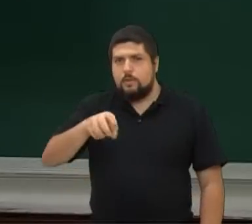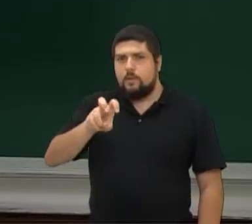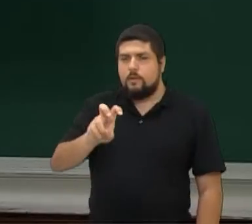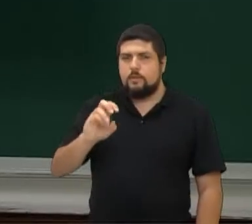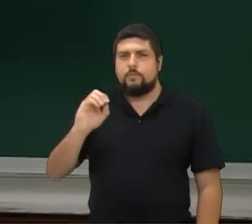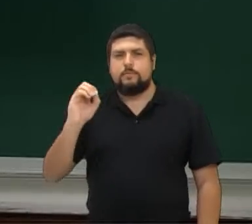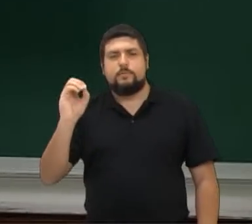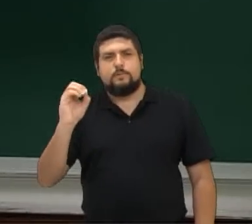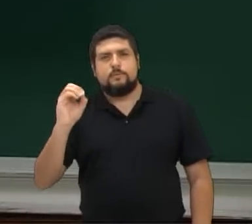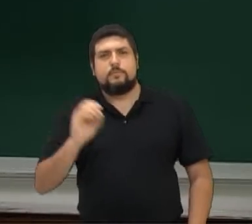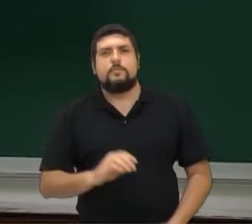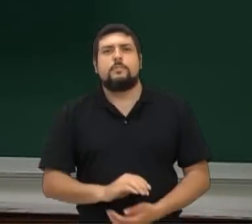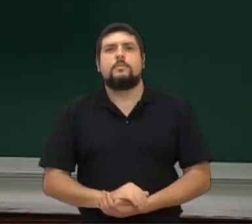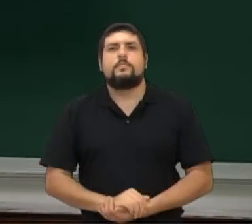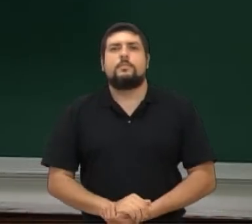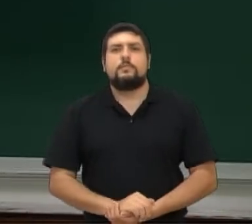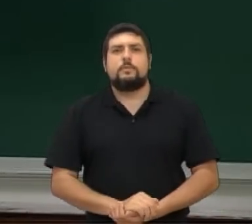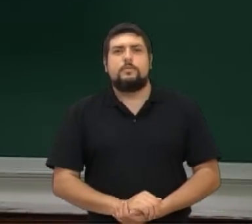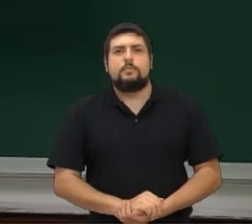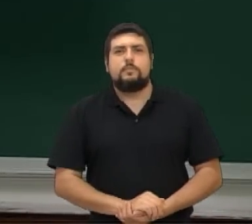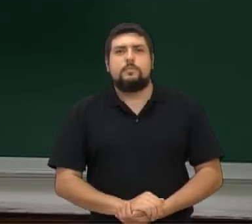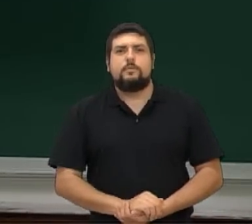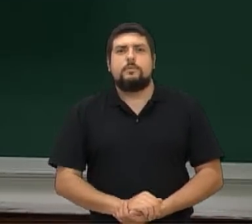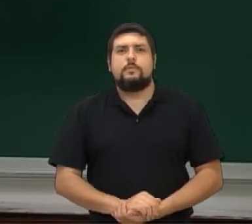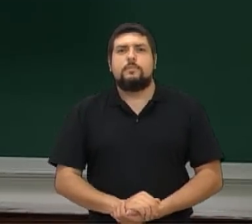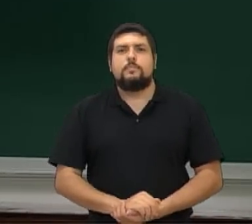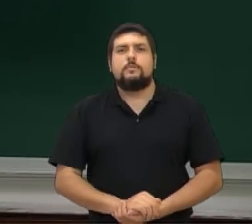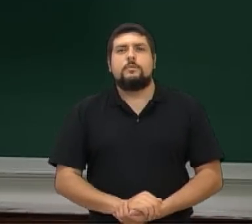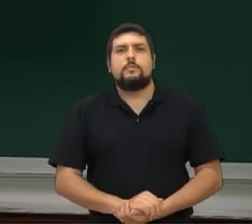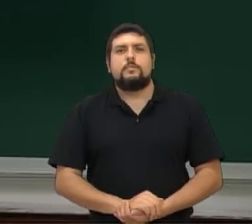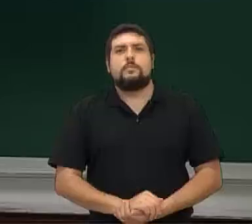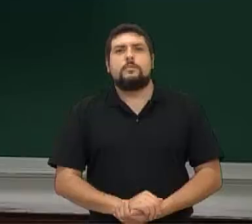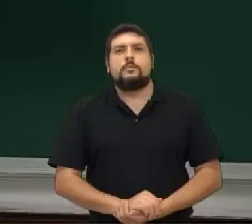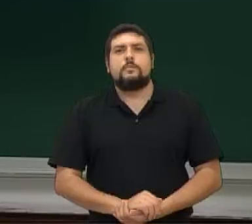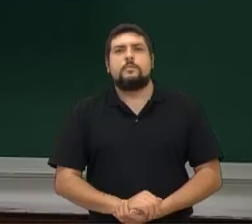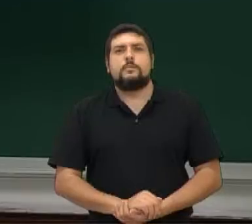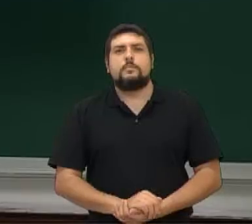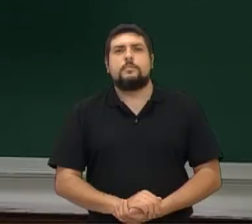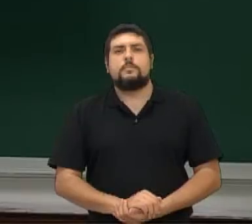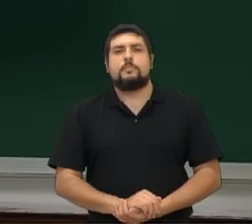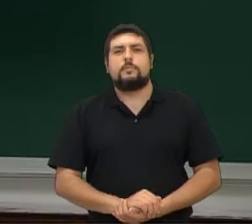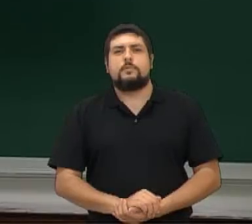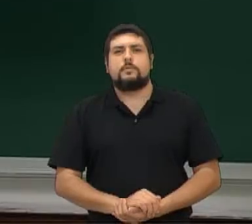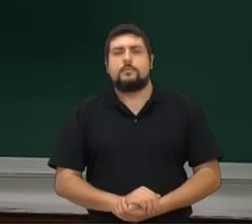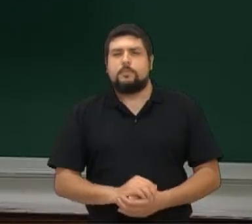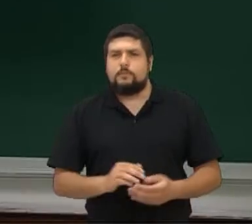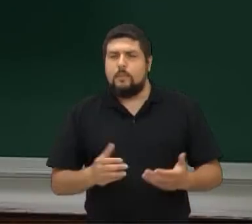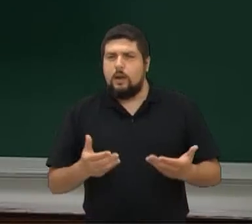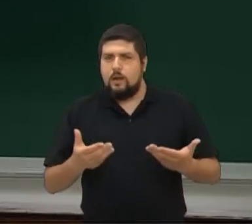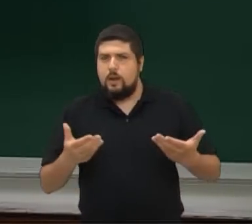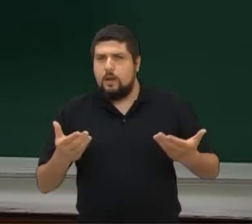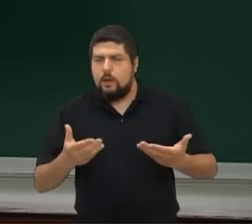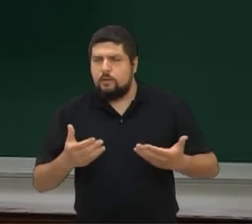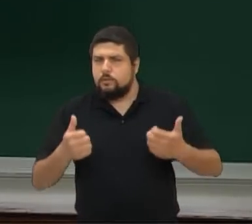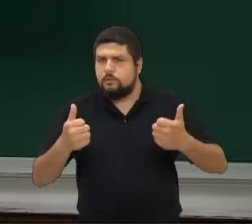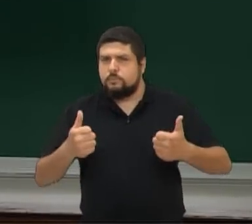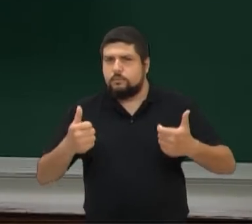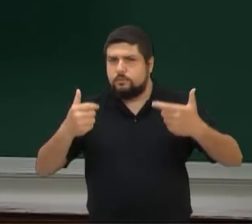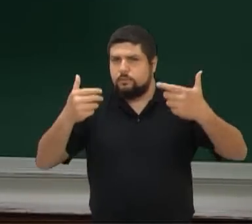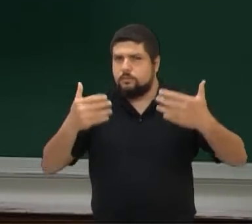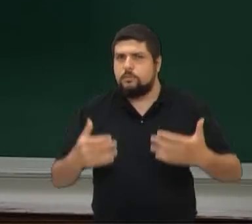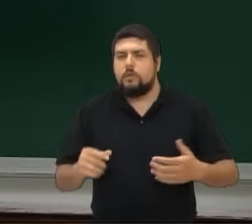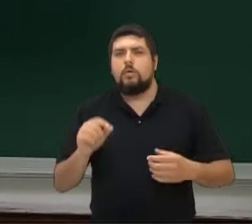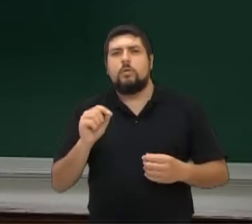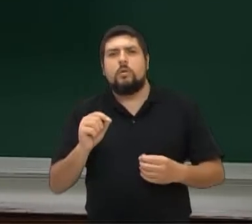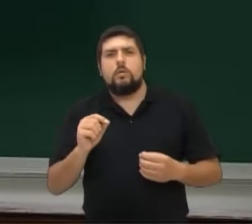a 165 graus, ok? Veja, agora nós vamos falar um pouquinho